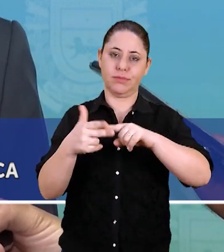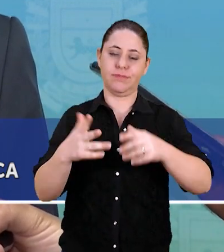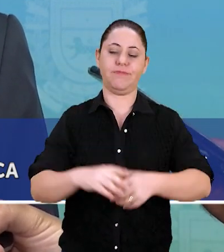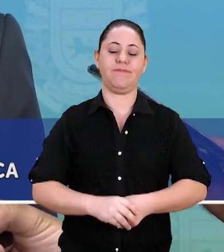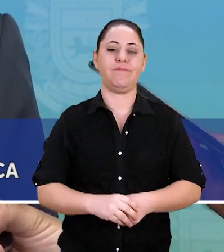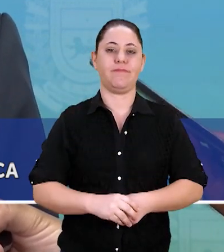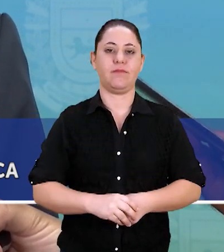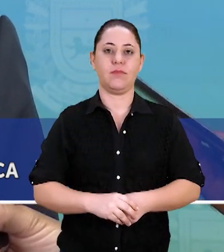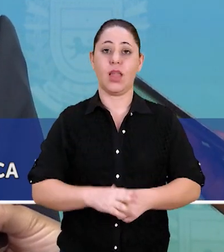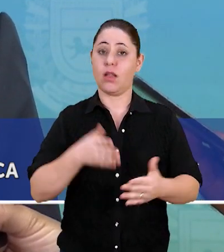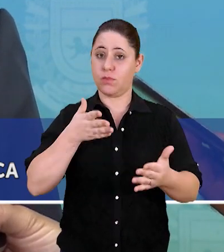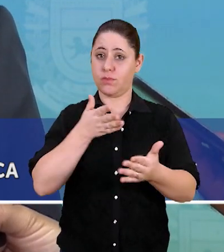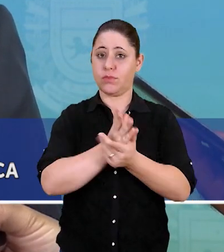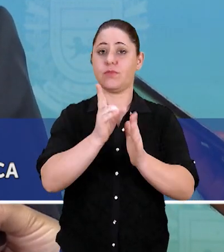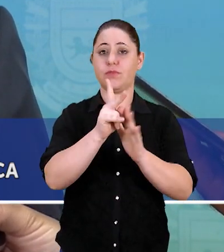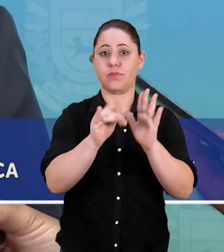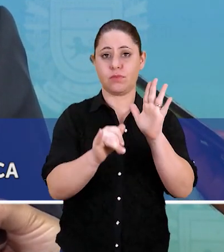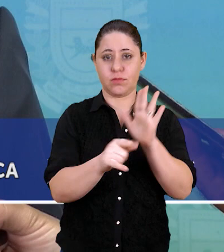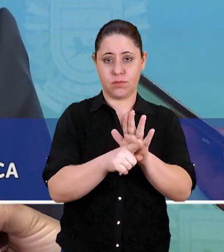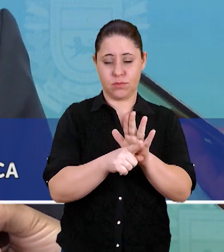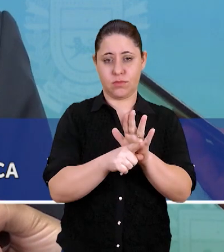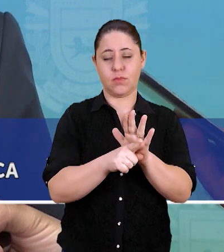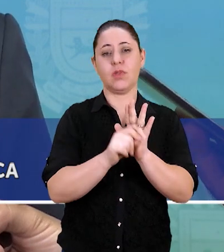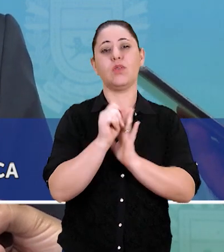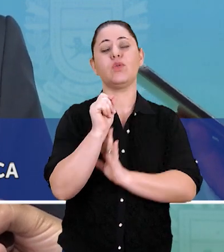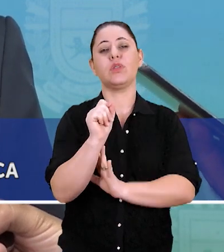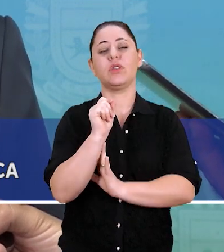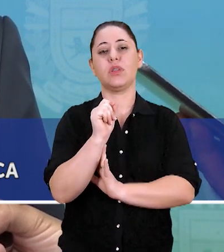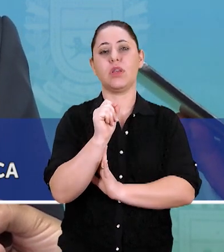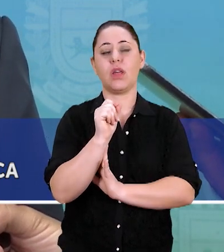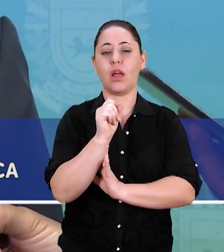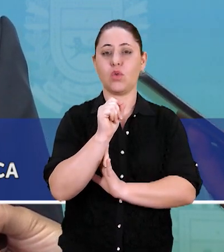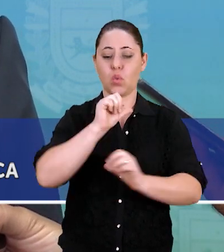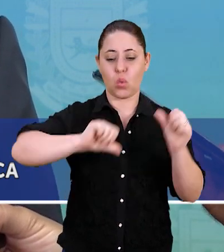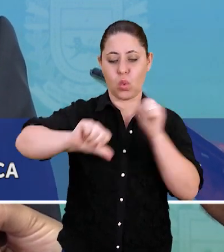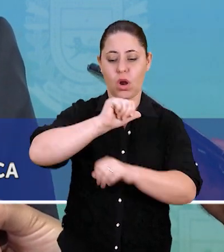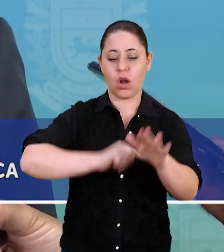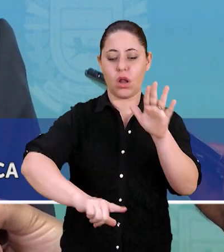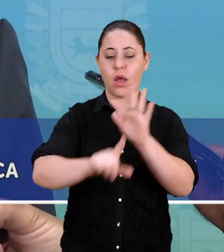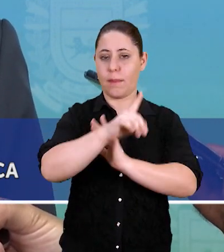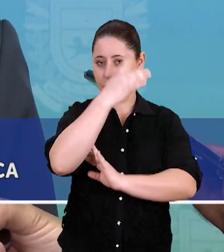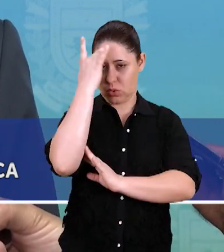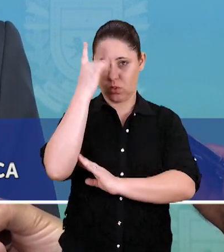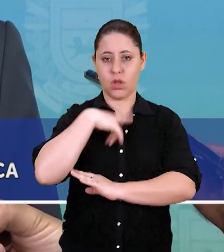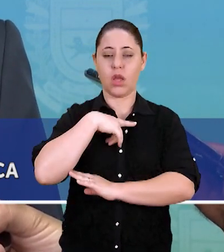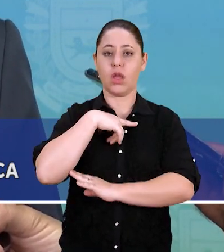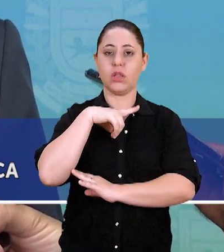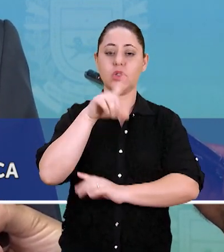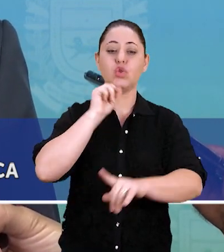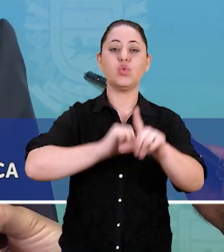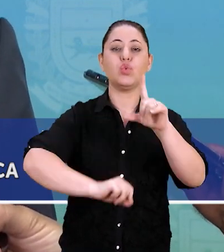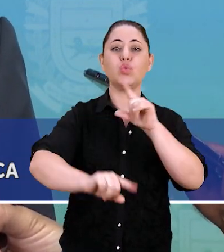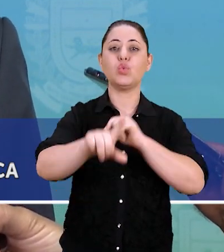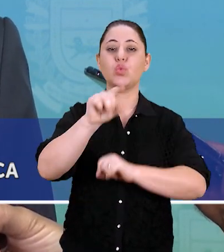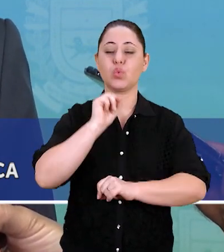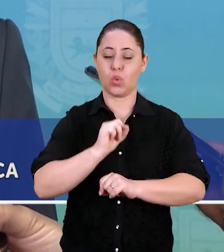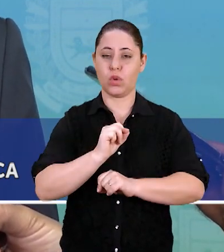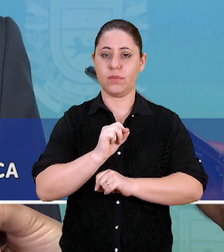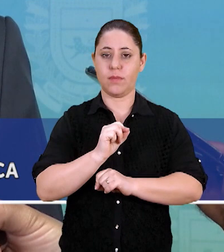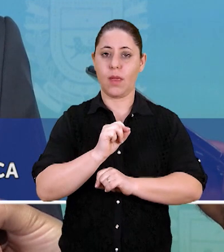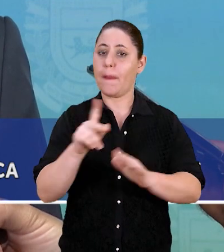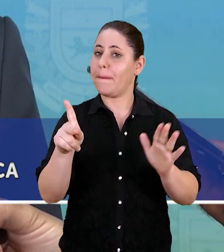energia e a sua luz é cortada. Com a aprovação desse projeto, esse projeto se tornando lei, a pessoa vai ter esta